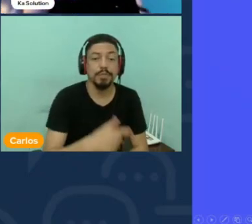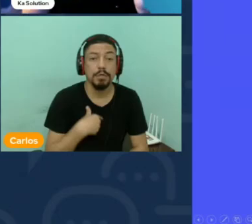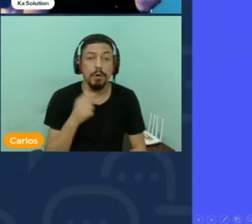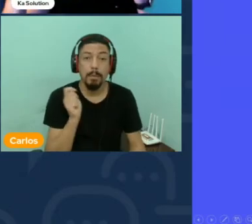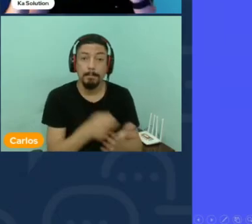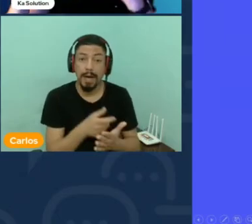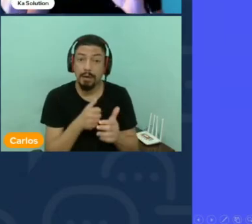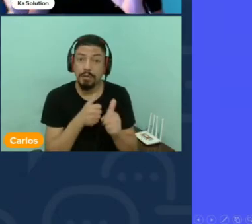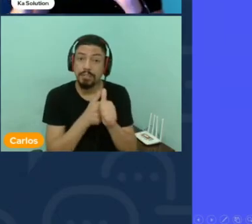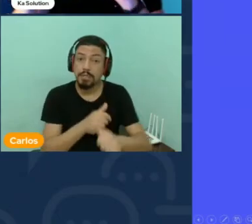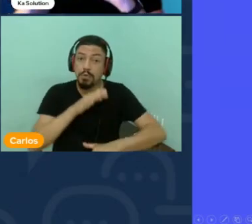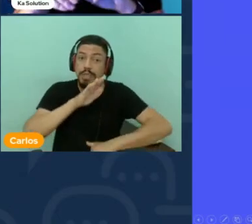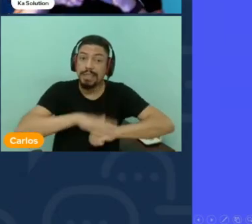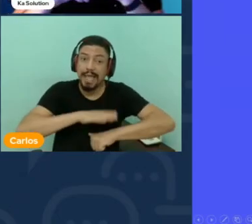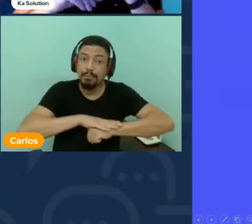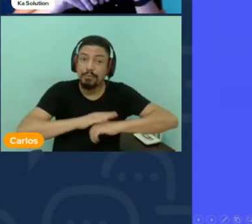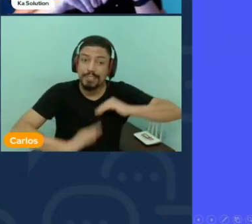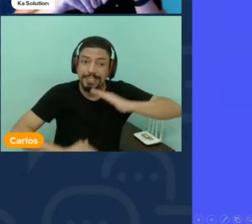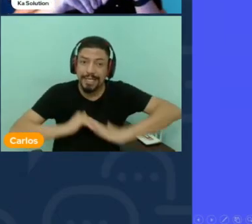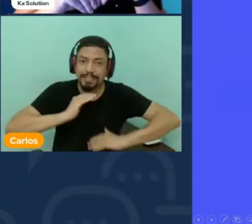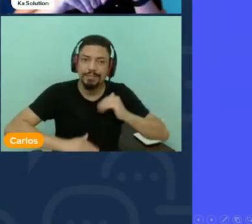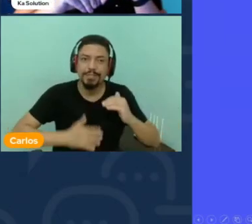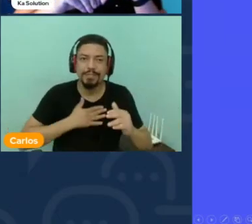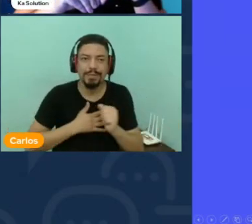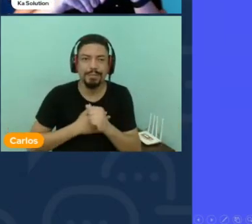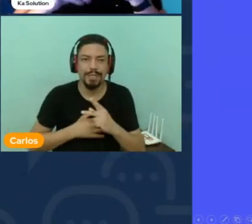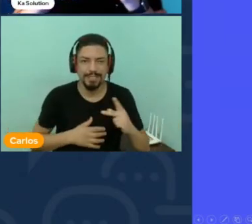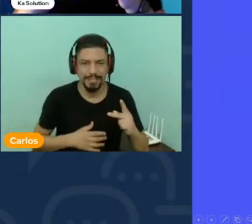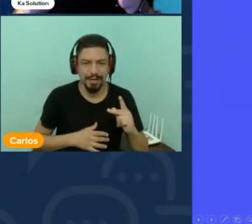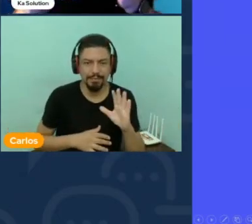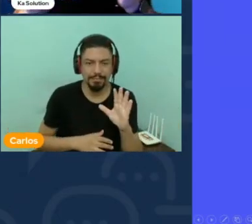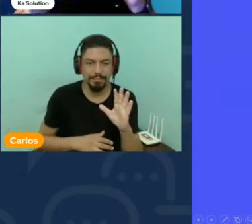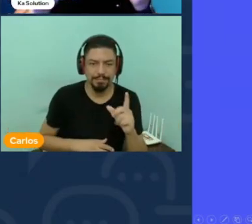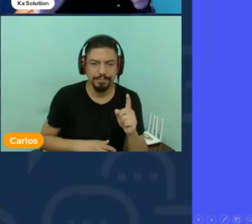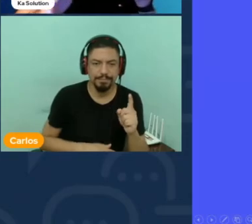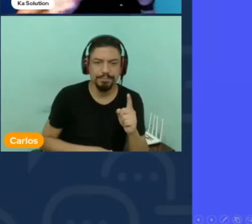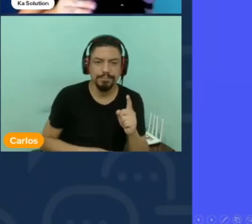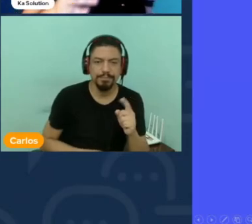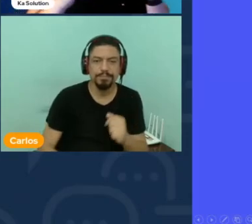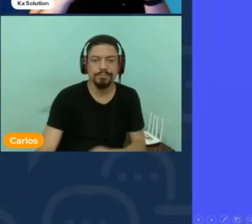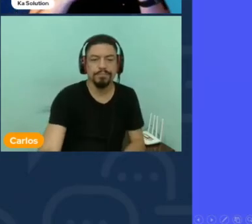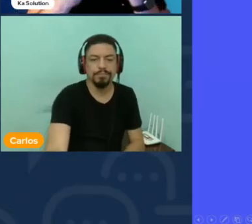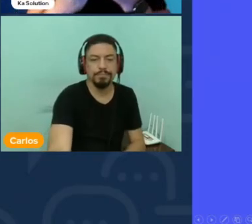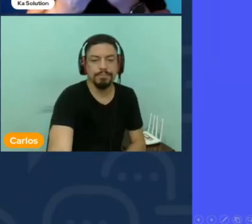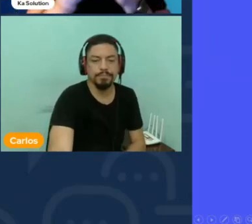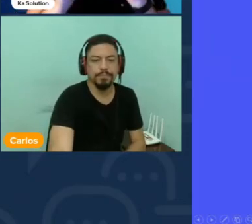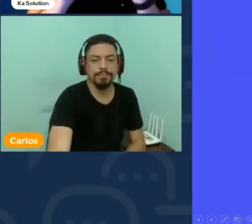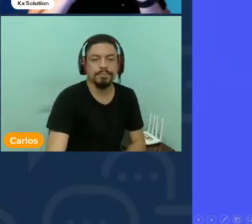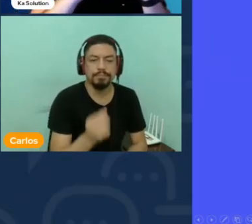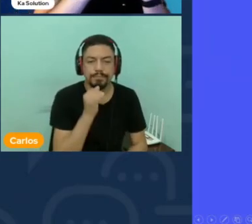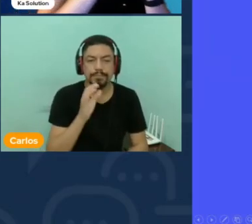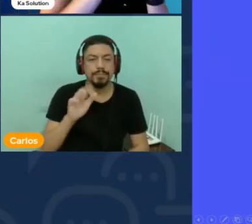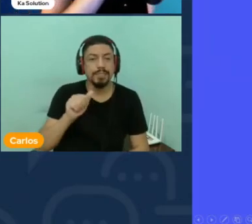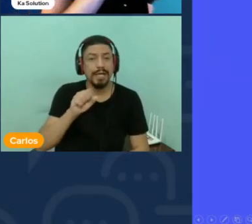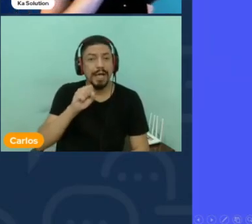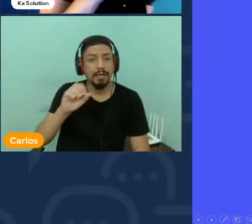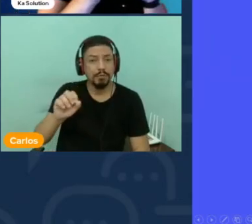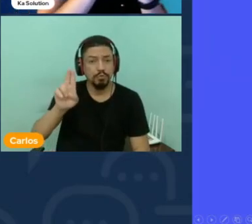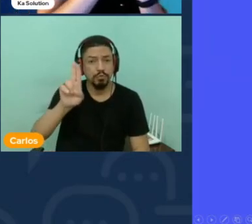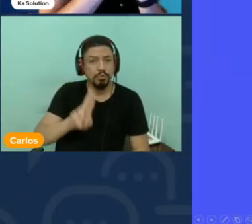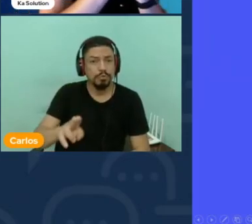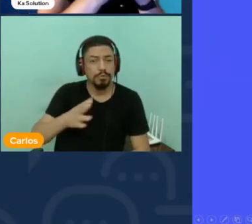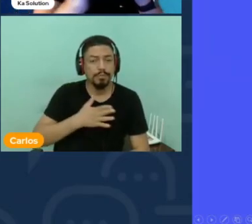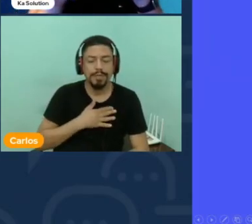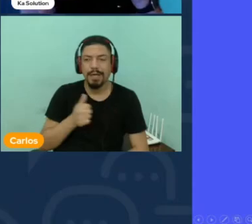o tempo de execução dessa minha aplicação. Então, aqui é um caso de uso de uma aplicação que executa algum